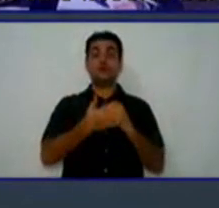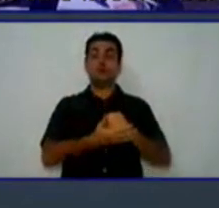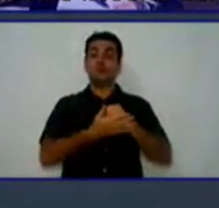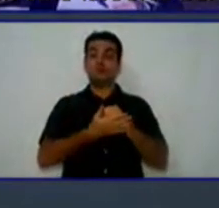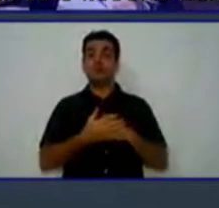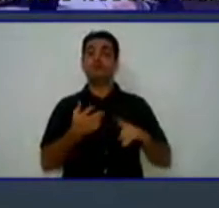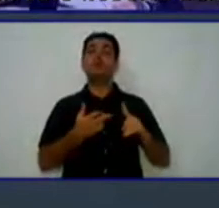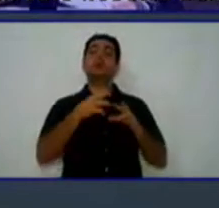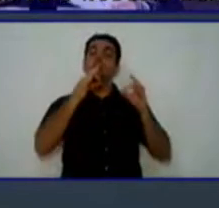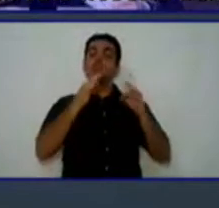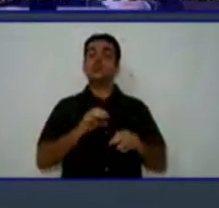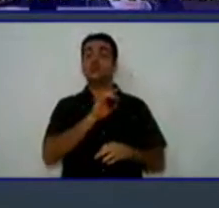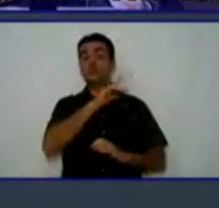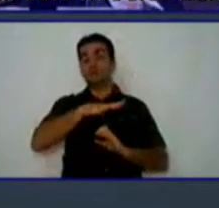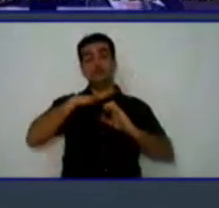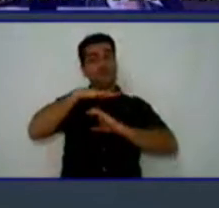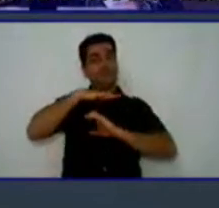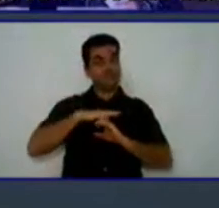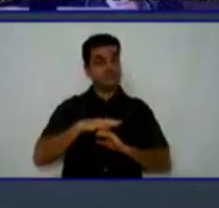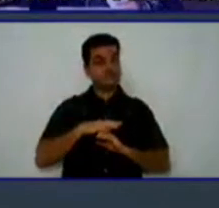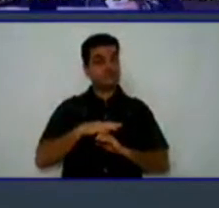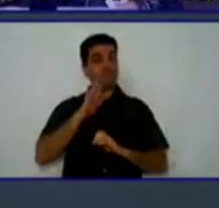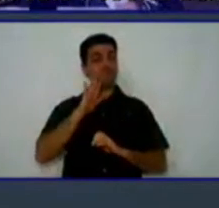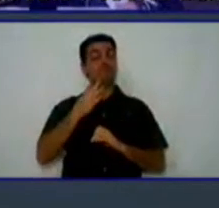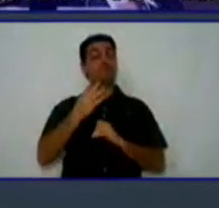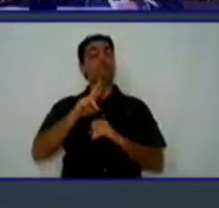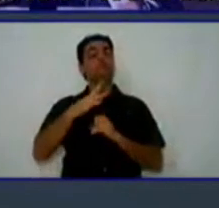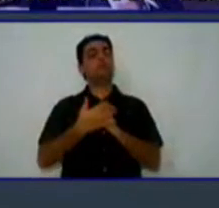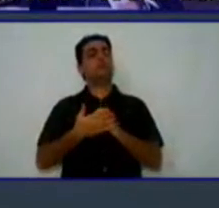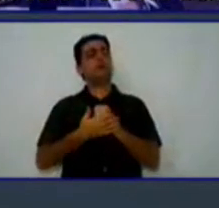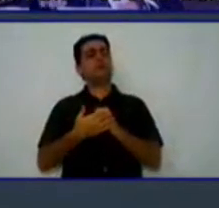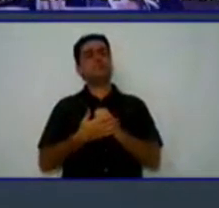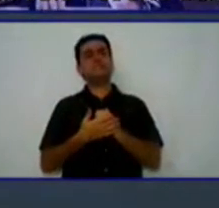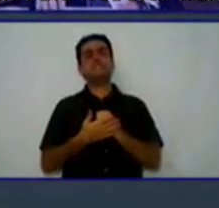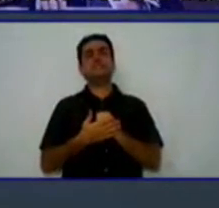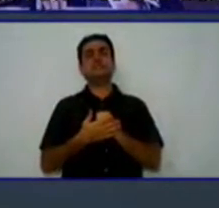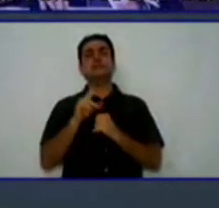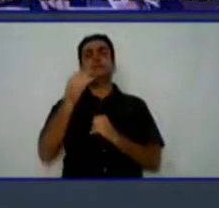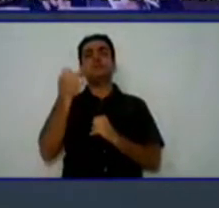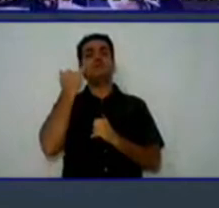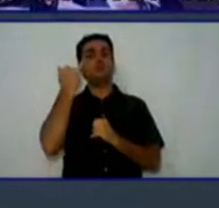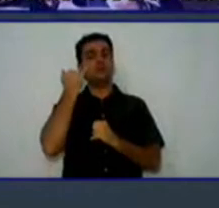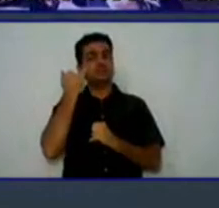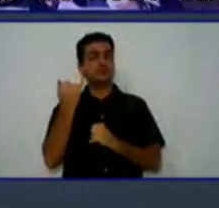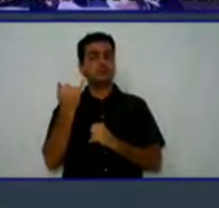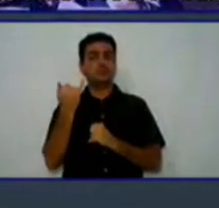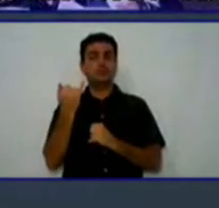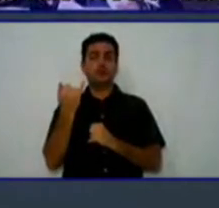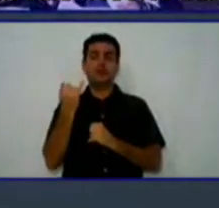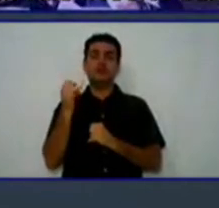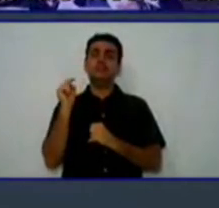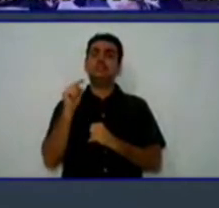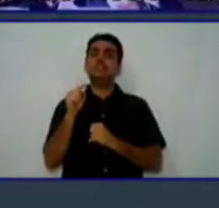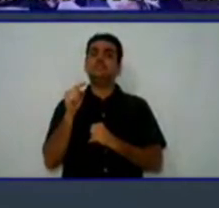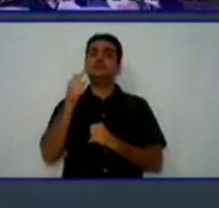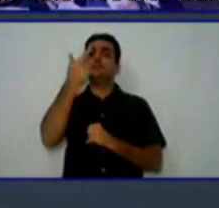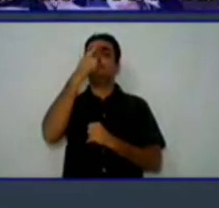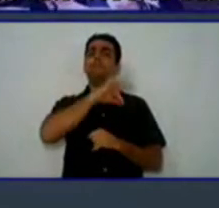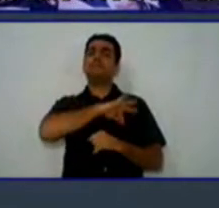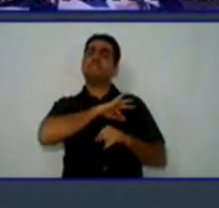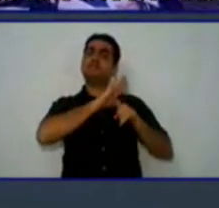e regularidade dessas empresas com base numa informação de um